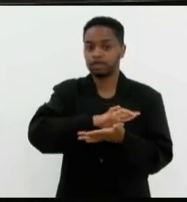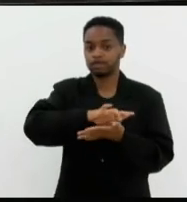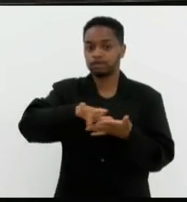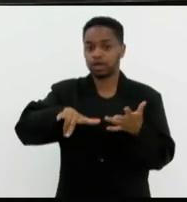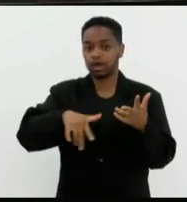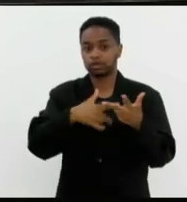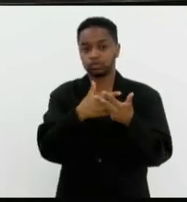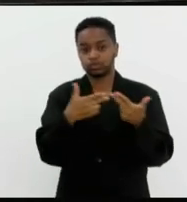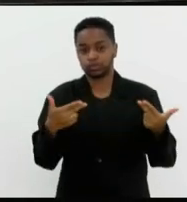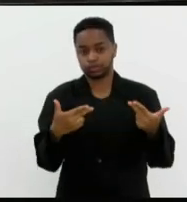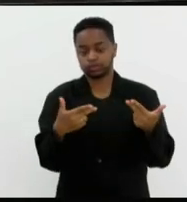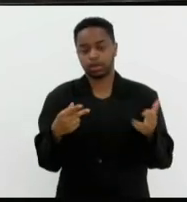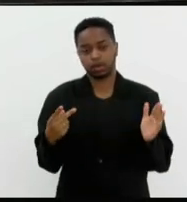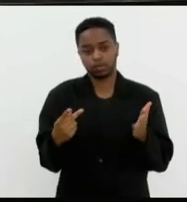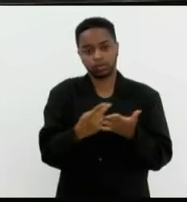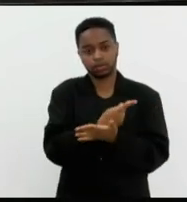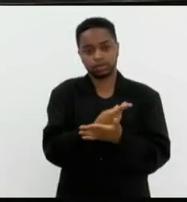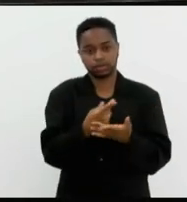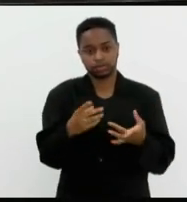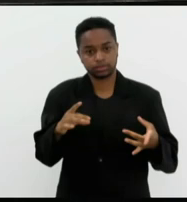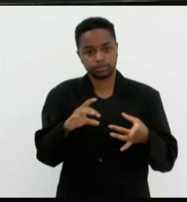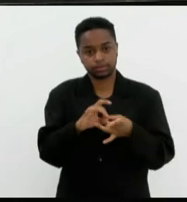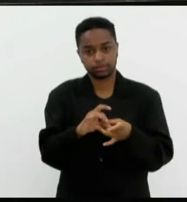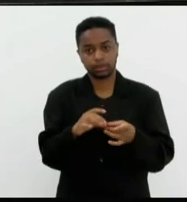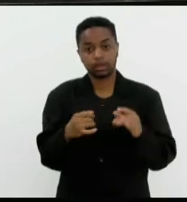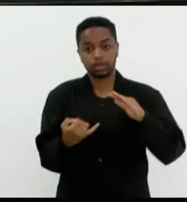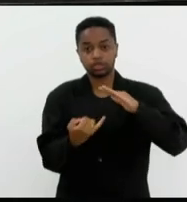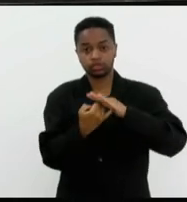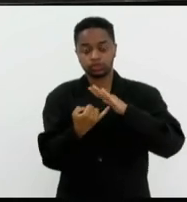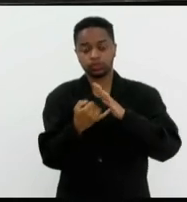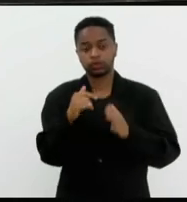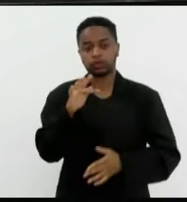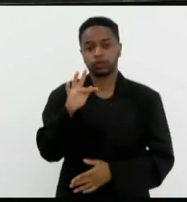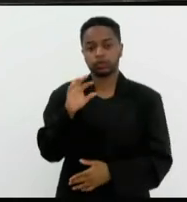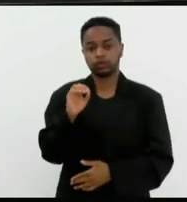acontecimentos. O Instituto Fogo Cruzado